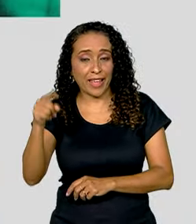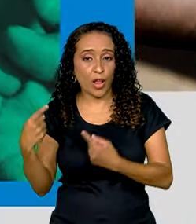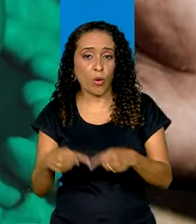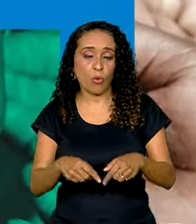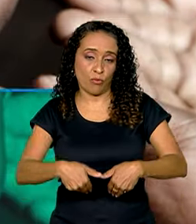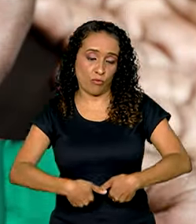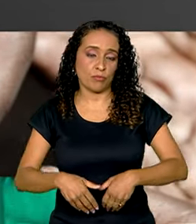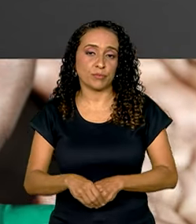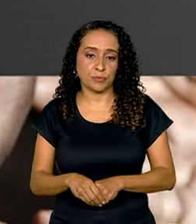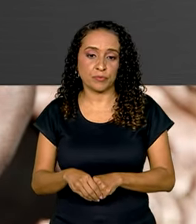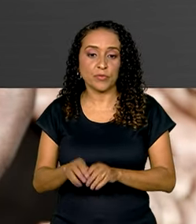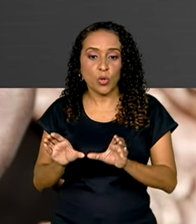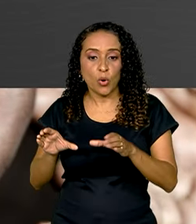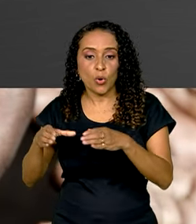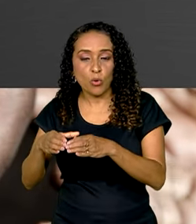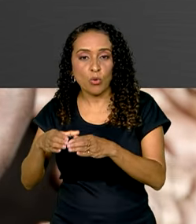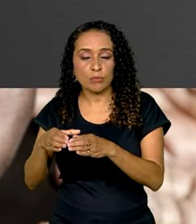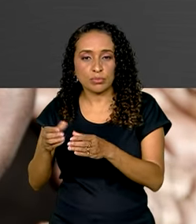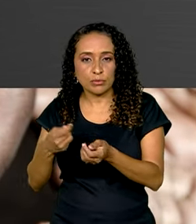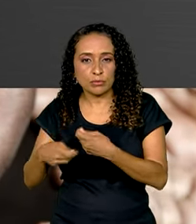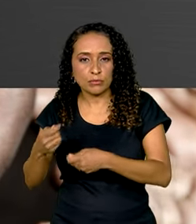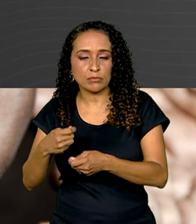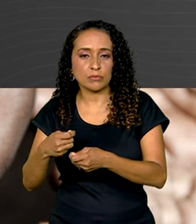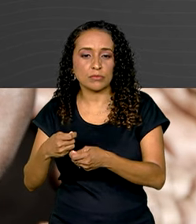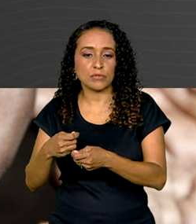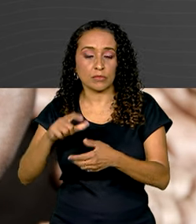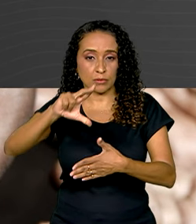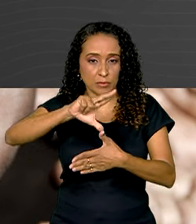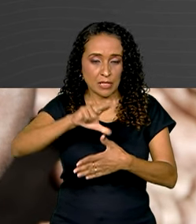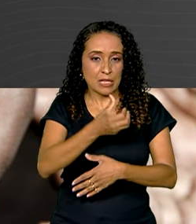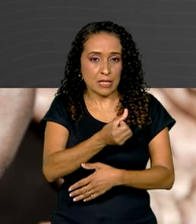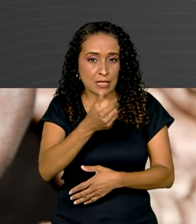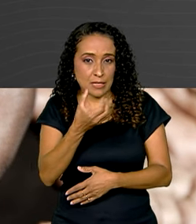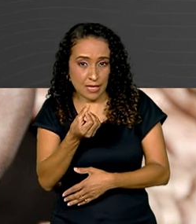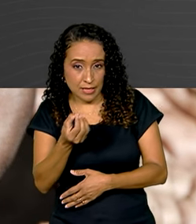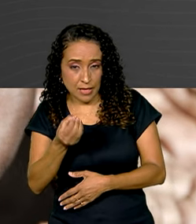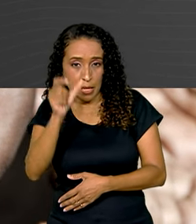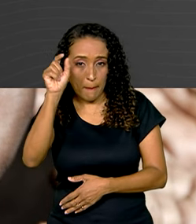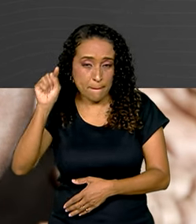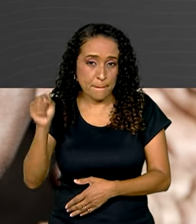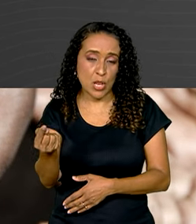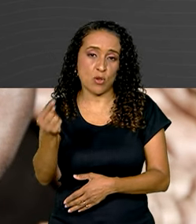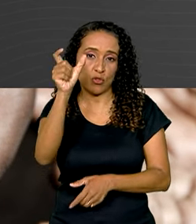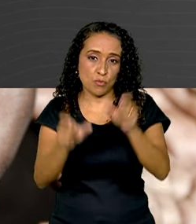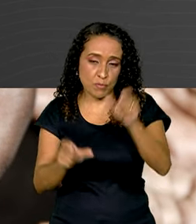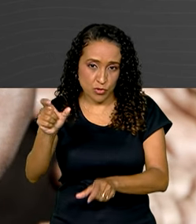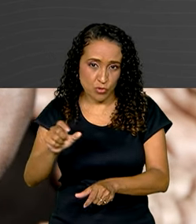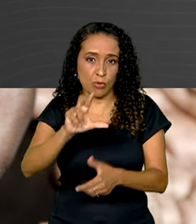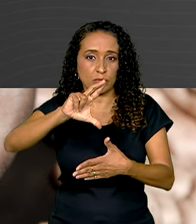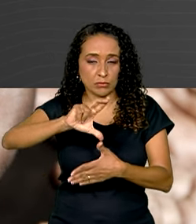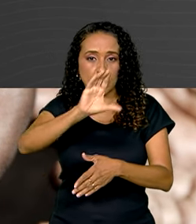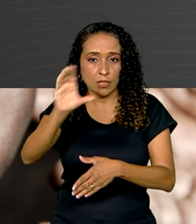fome. Segundo a Comissão Econômica para a América Latina, dos 660 milhões de latino-americanos e caribenhos,